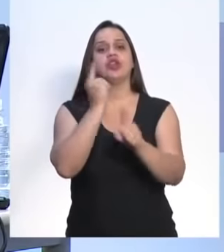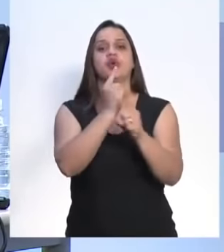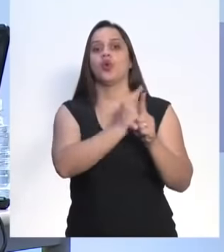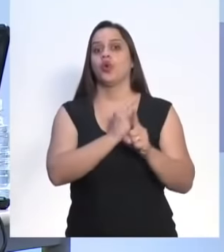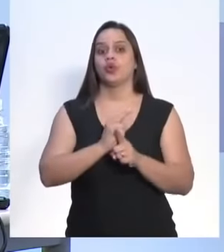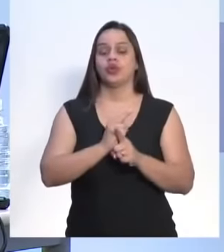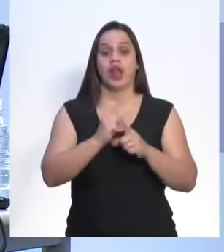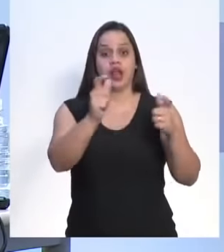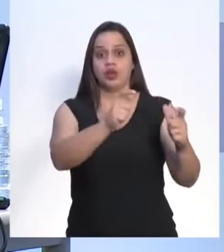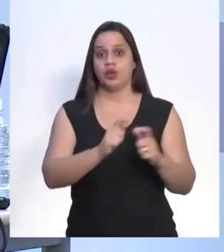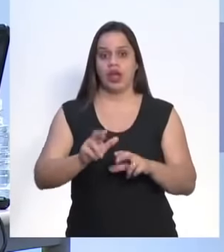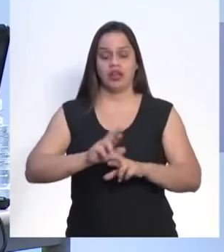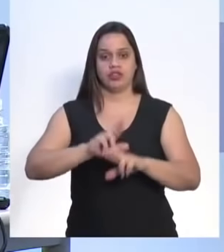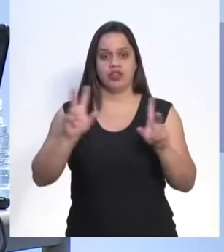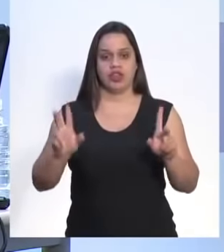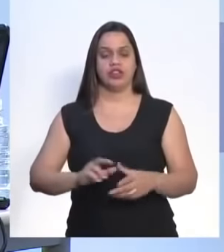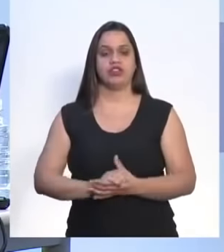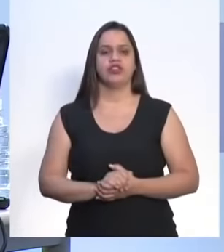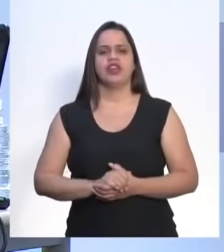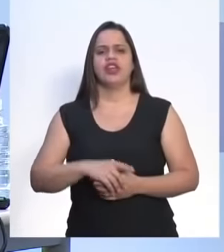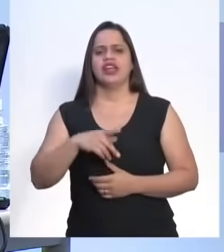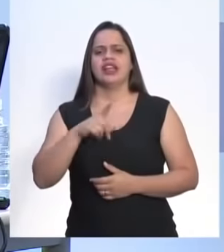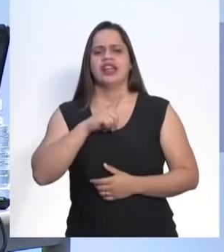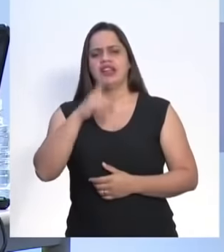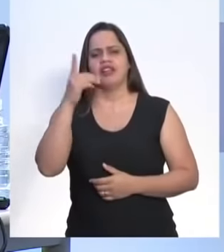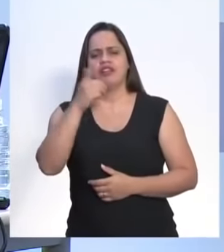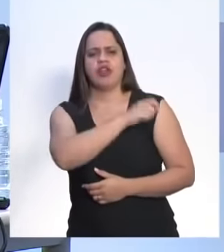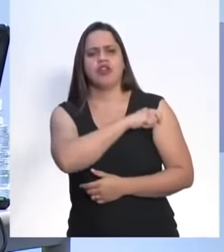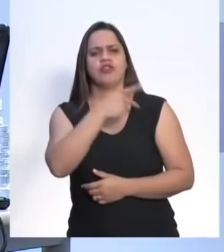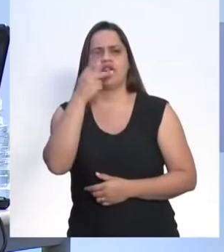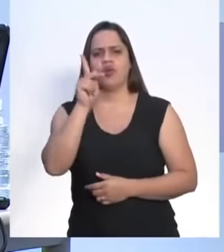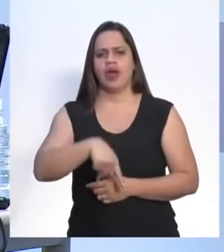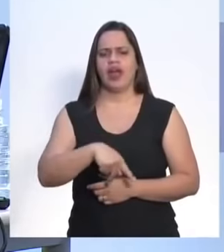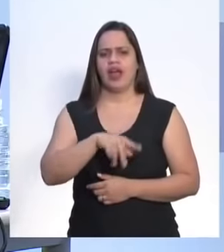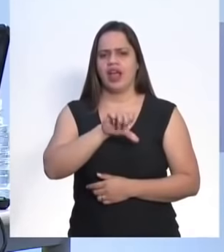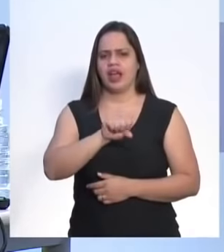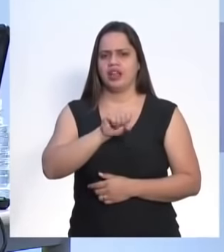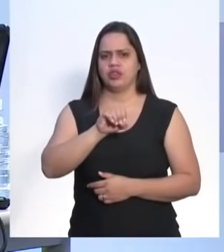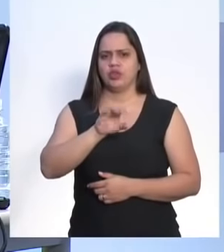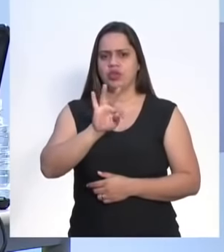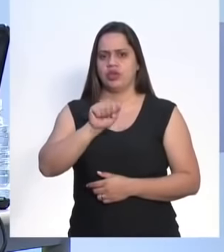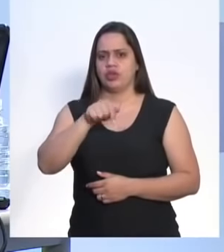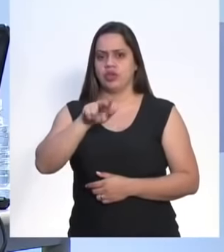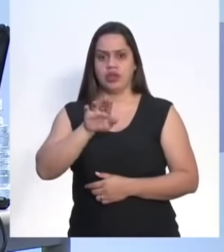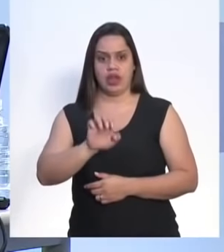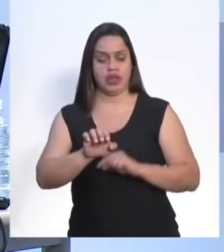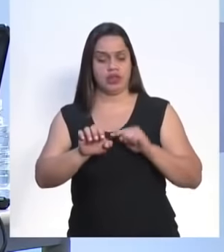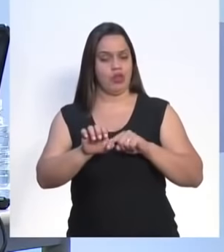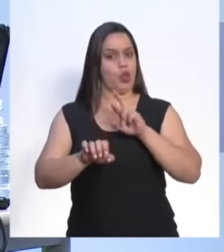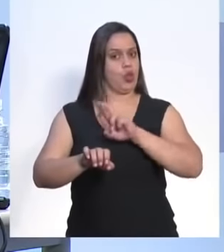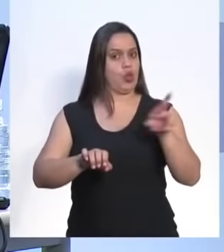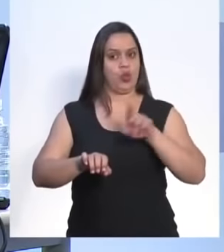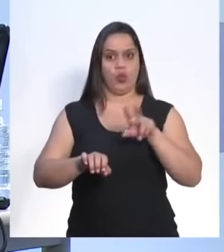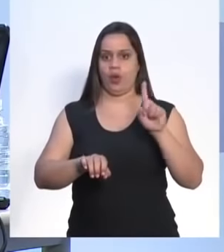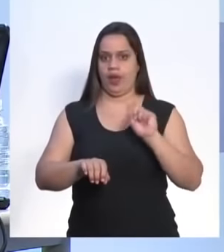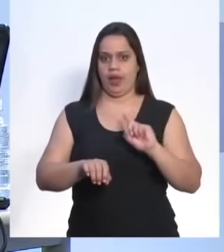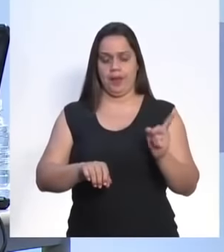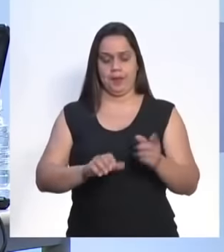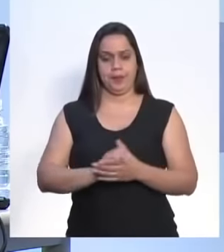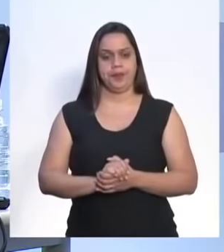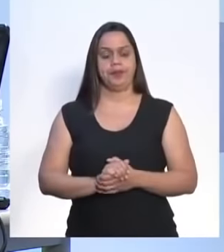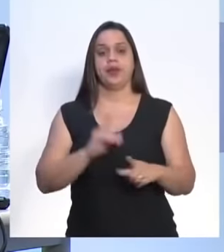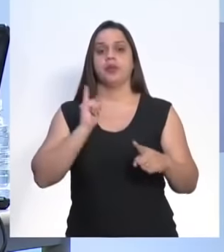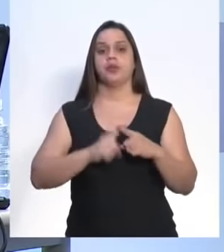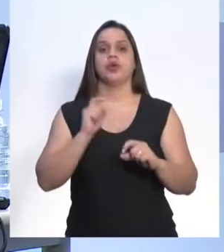assim, não é como alguém mencionou agora. Alguém mencionou que seria o quê? Sotaque. Sotaque, não. Na verdade, não é sotaque, tá bom? É porque